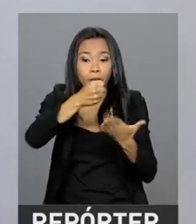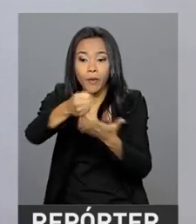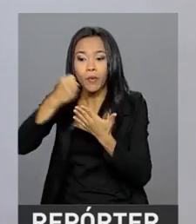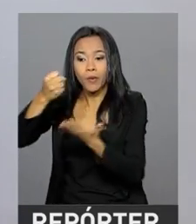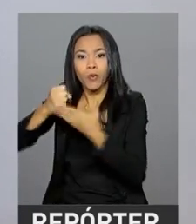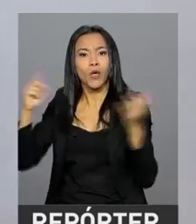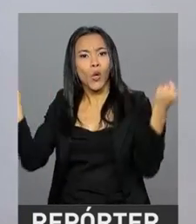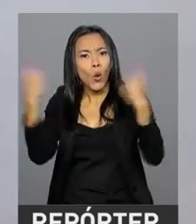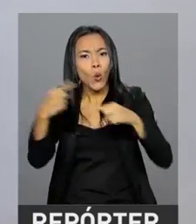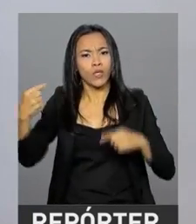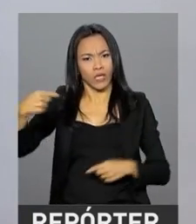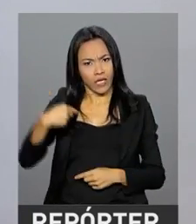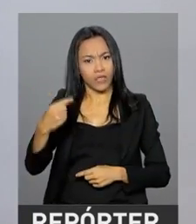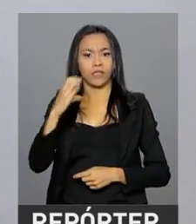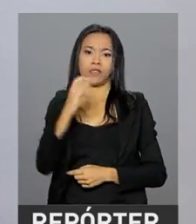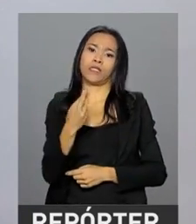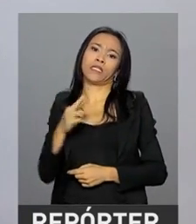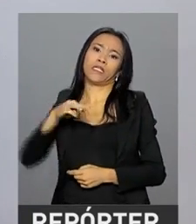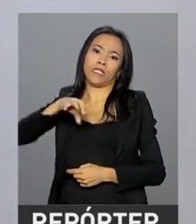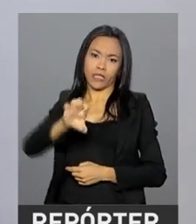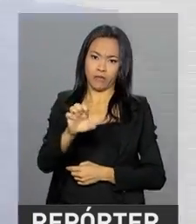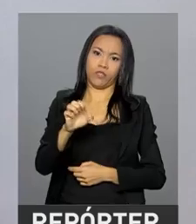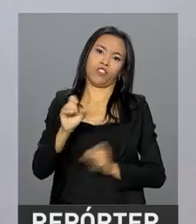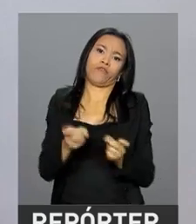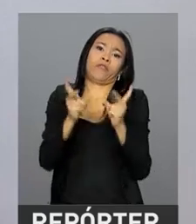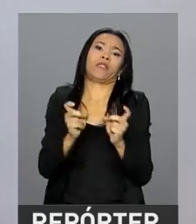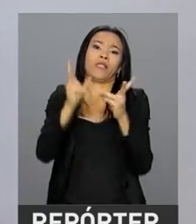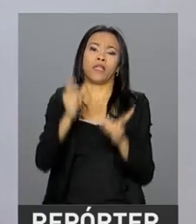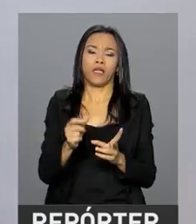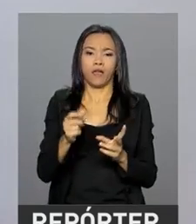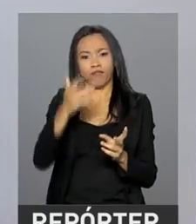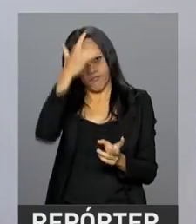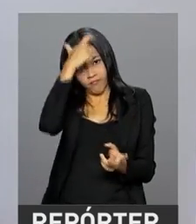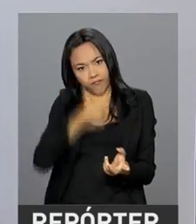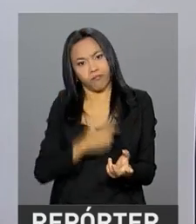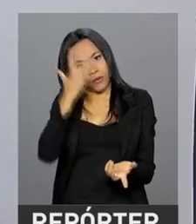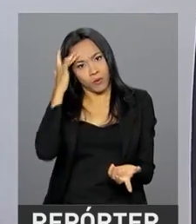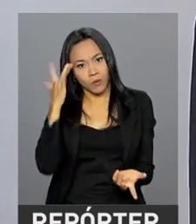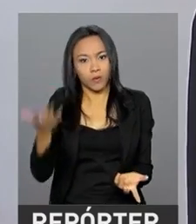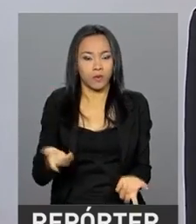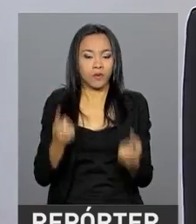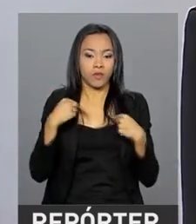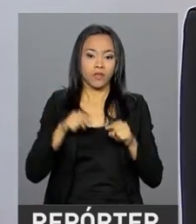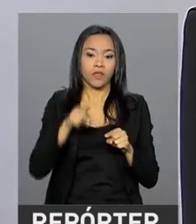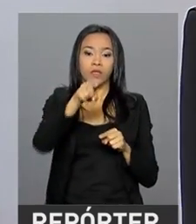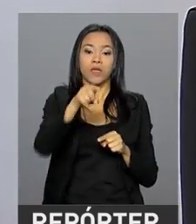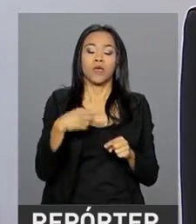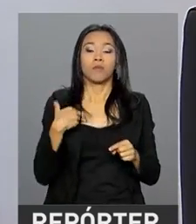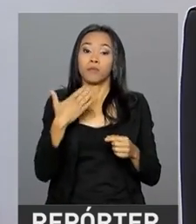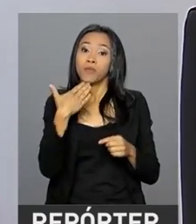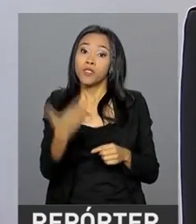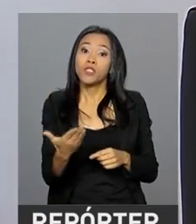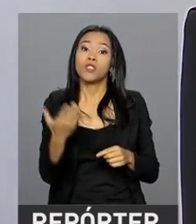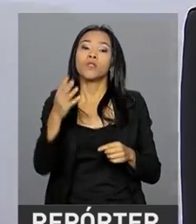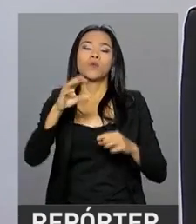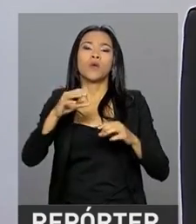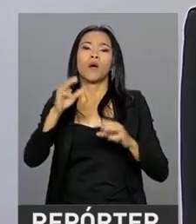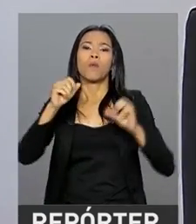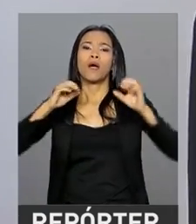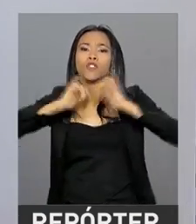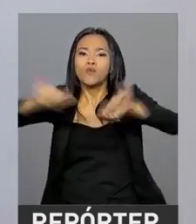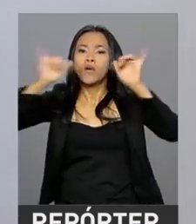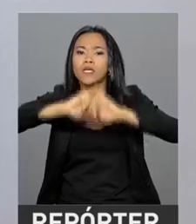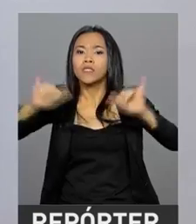combate a esse crime desde logo eu cumprimento vossas excelências pela decisão de aderir à campanha coração azul da